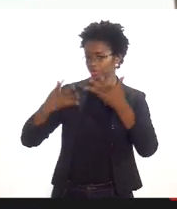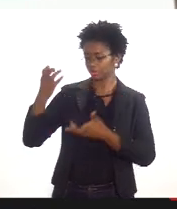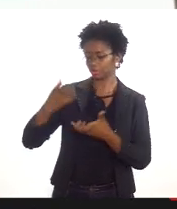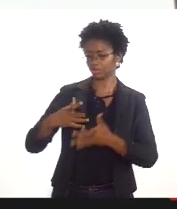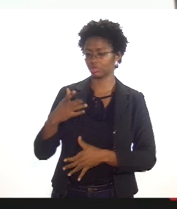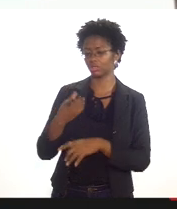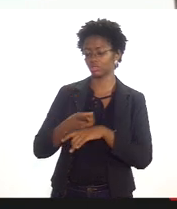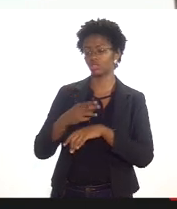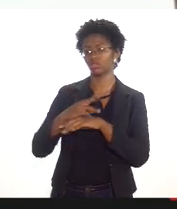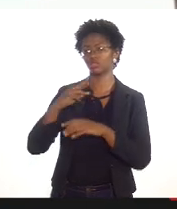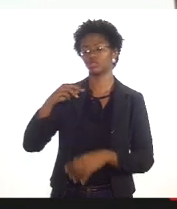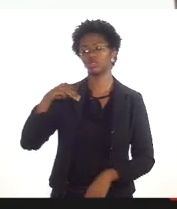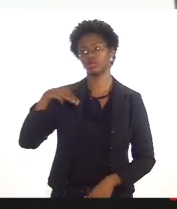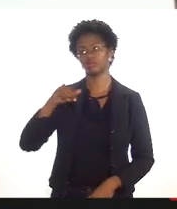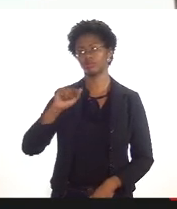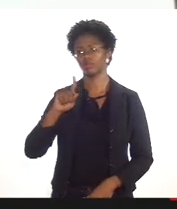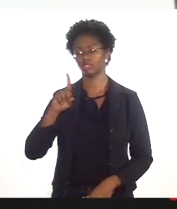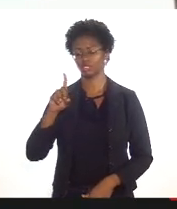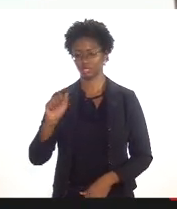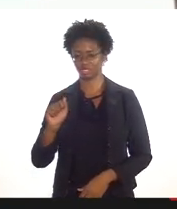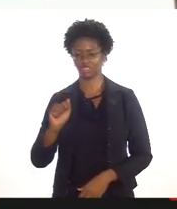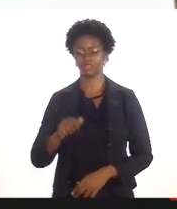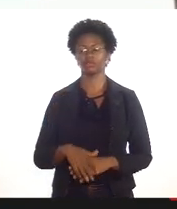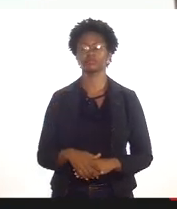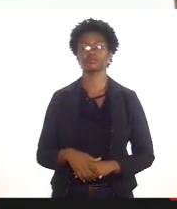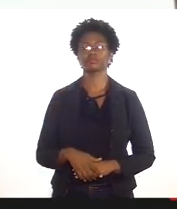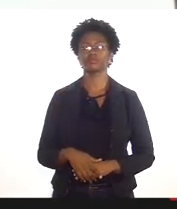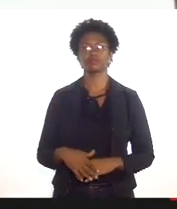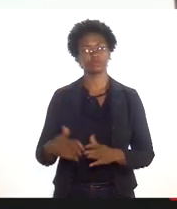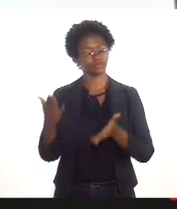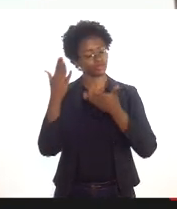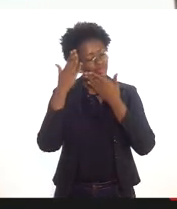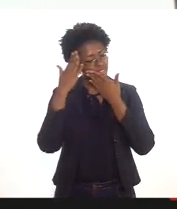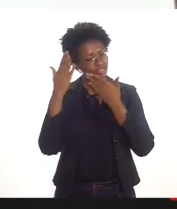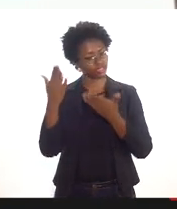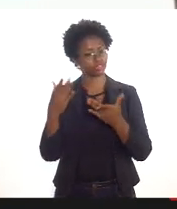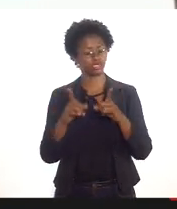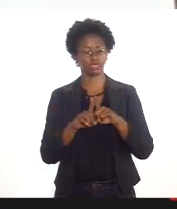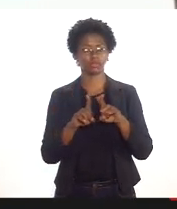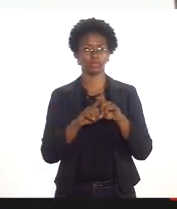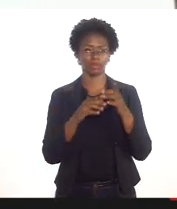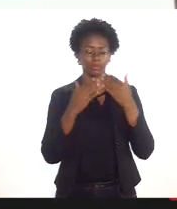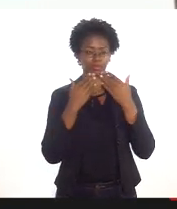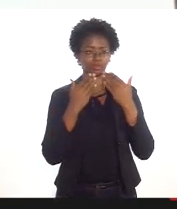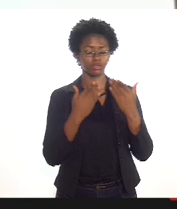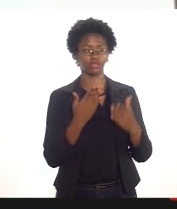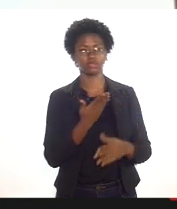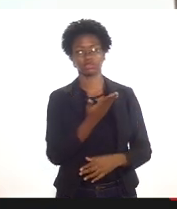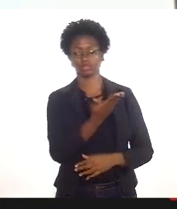da doutora Magda Chambriá. Agradecer a apresentação